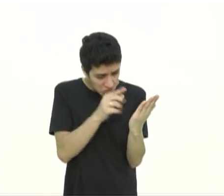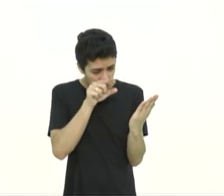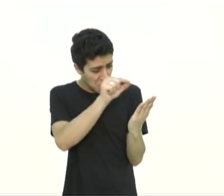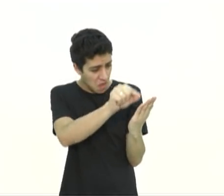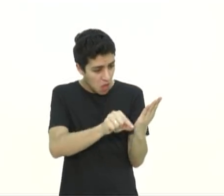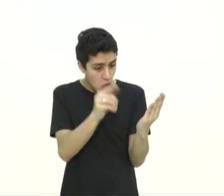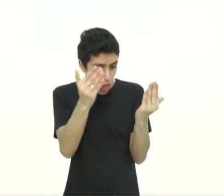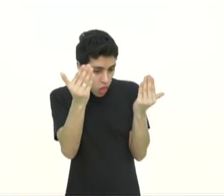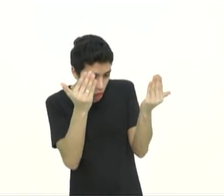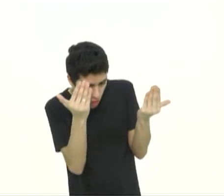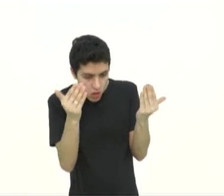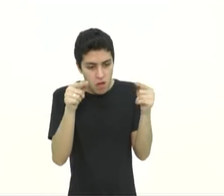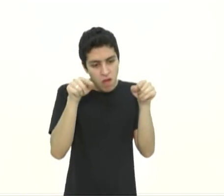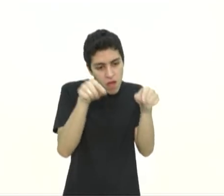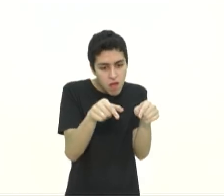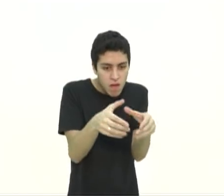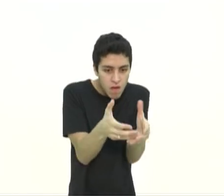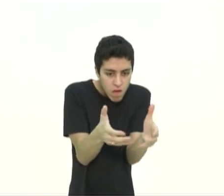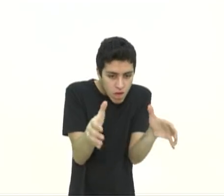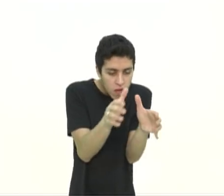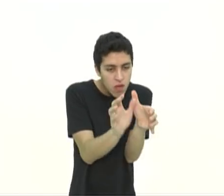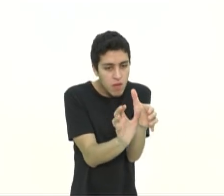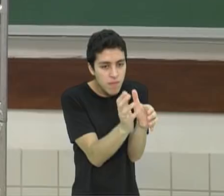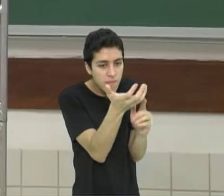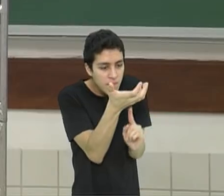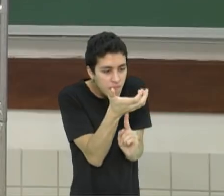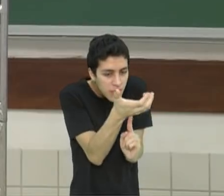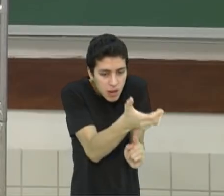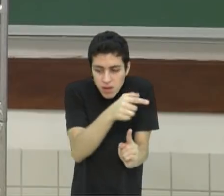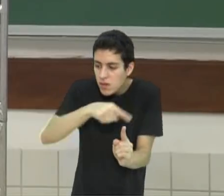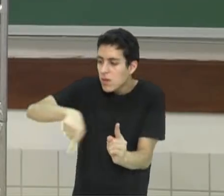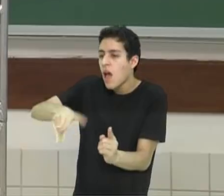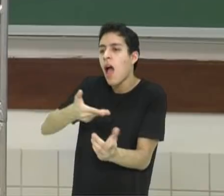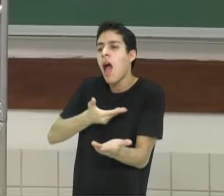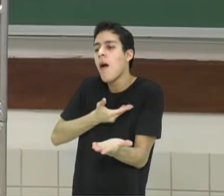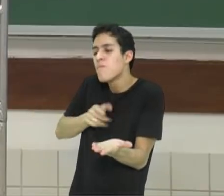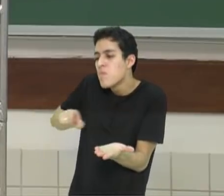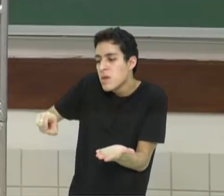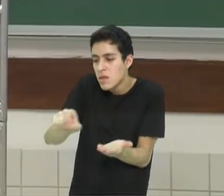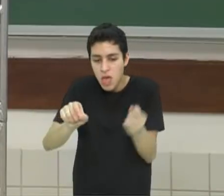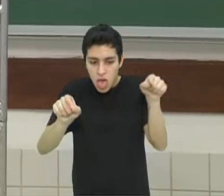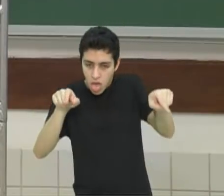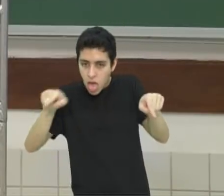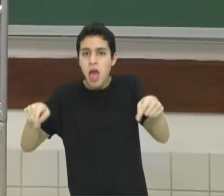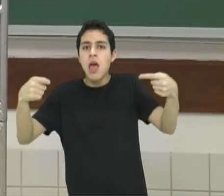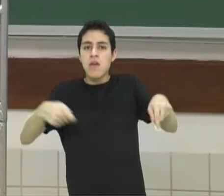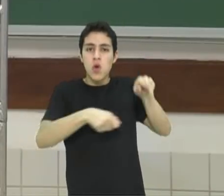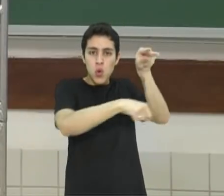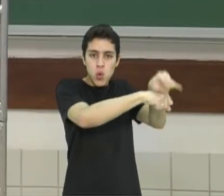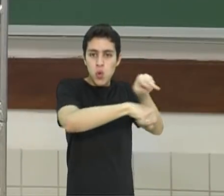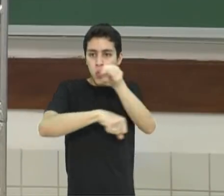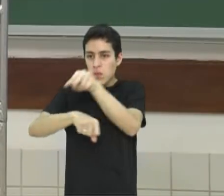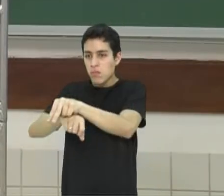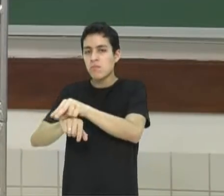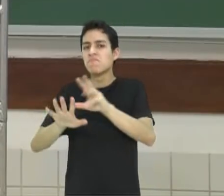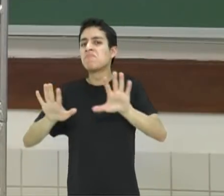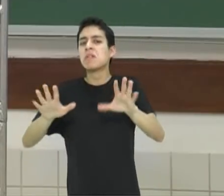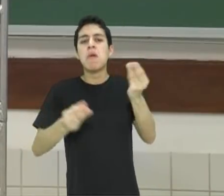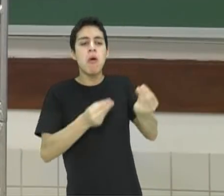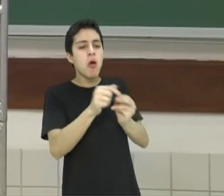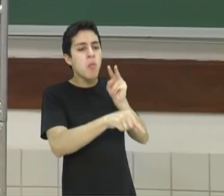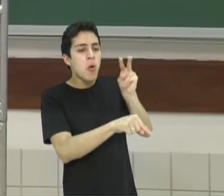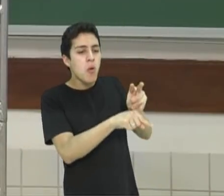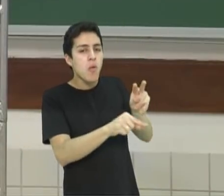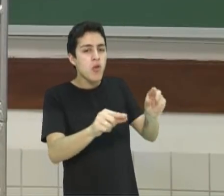que tanto as plantas como as amizades devem ser cuidadas. Então, como que a gente cuida da